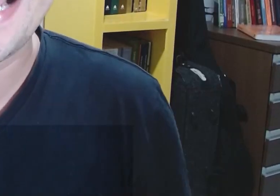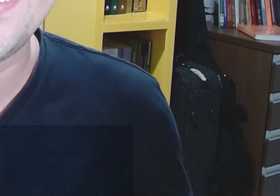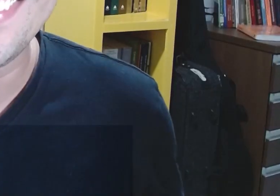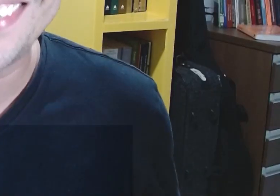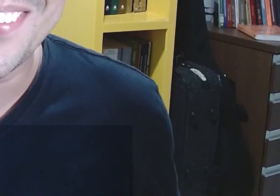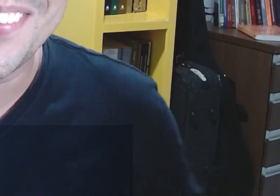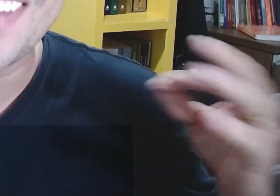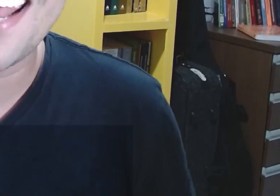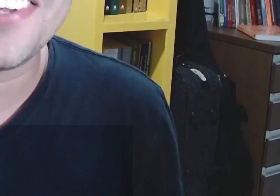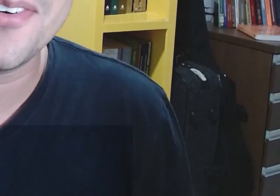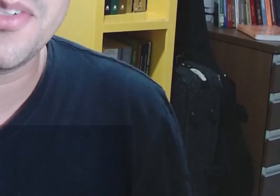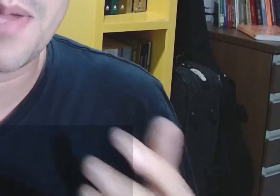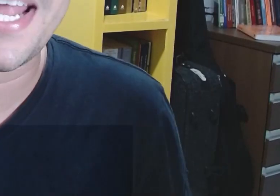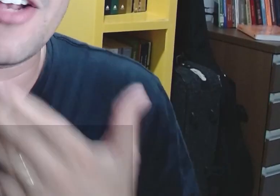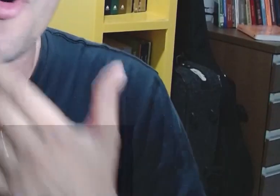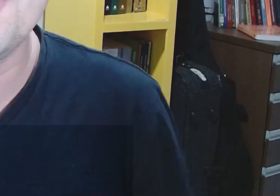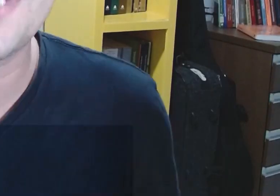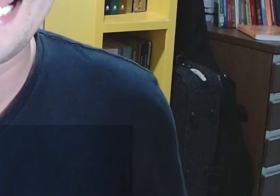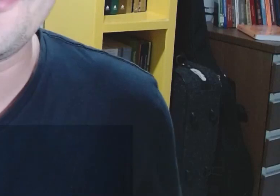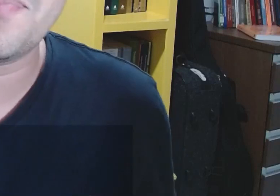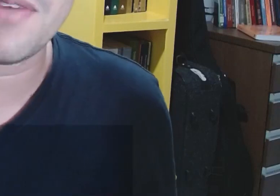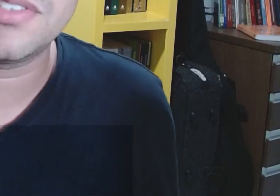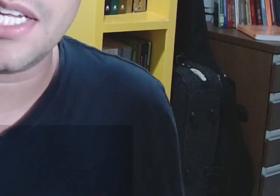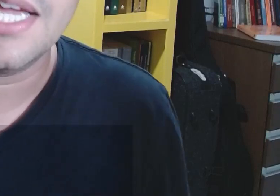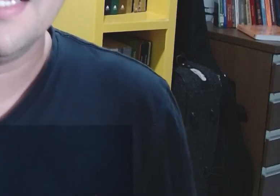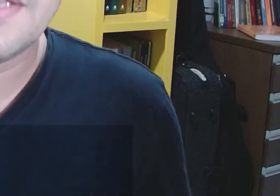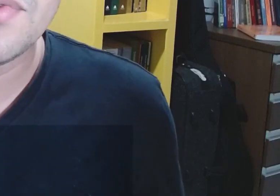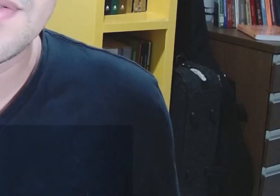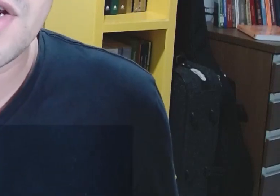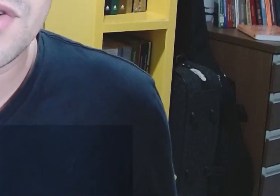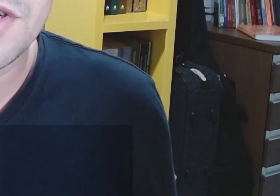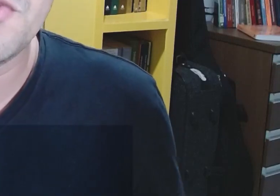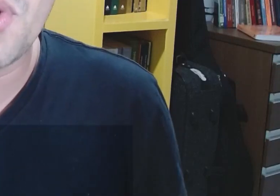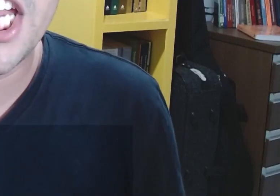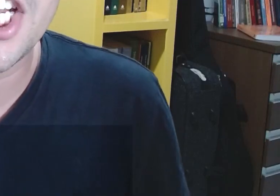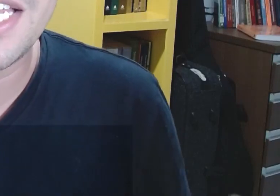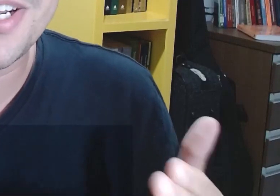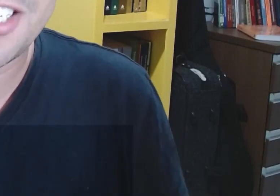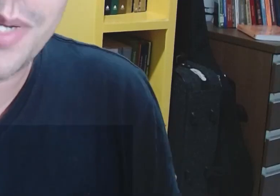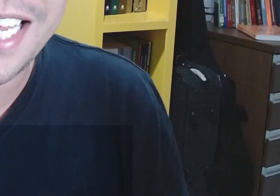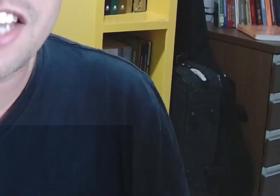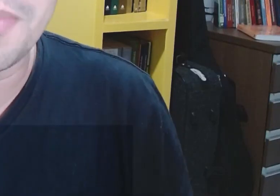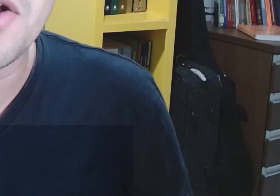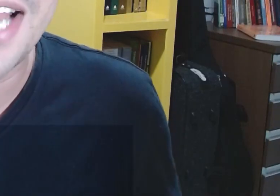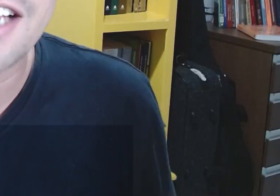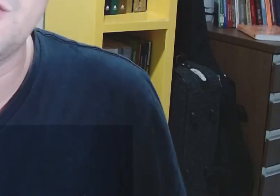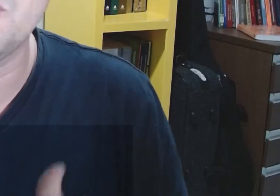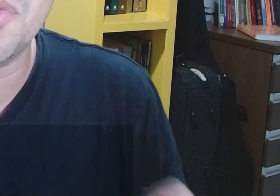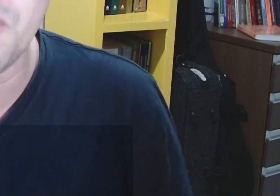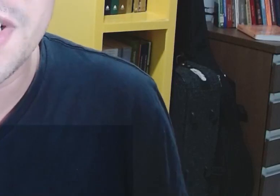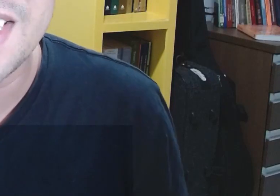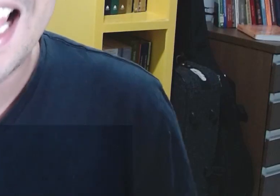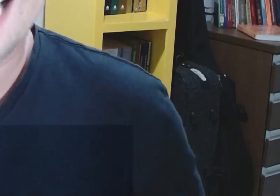Finalizando mais um conteúdo maravilhoso, preparado com muito carinho para você que tem o desejo de ser fluente em Libras na sua igreja, melhorar